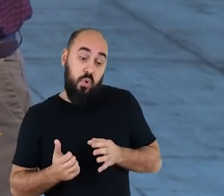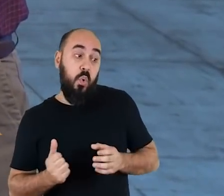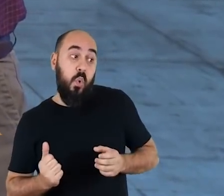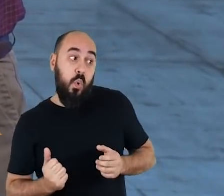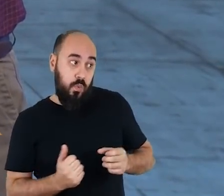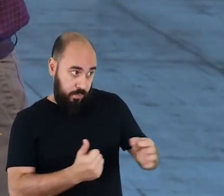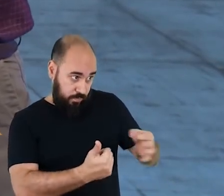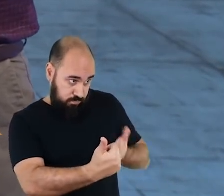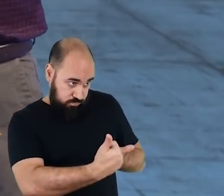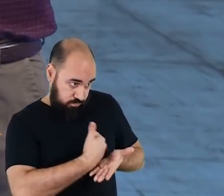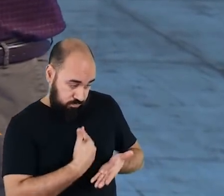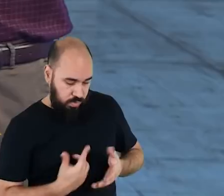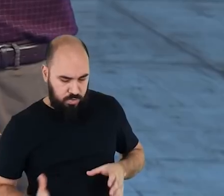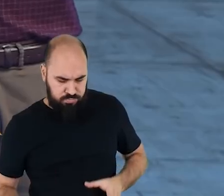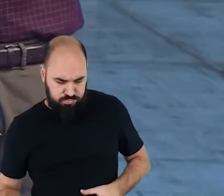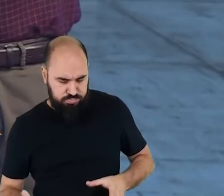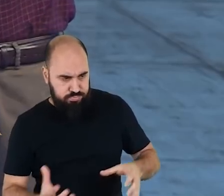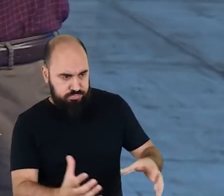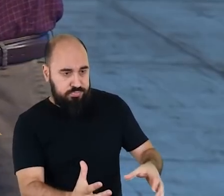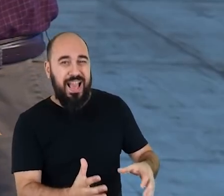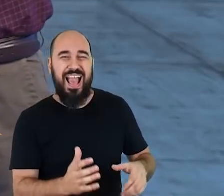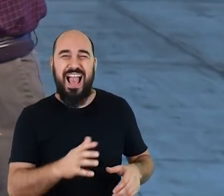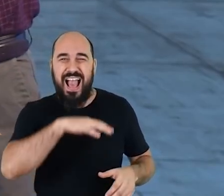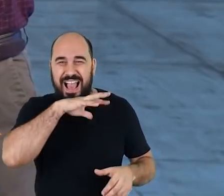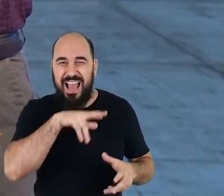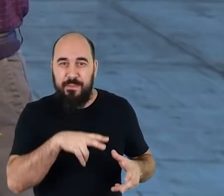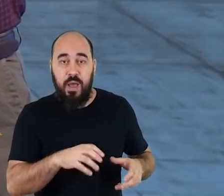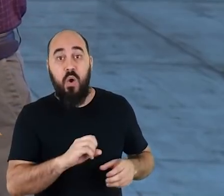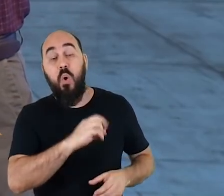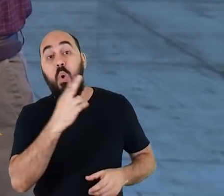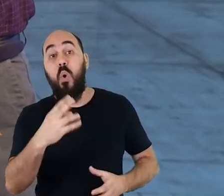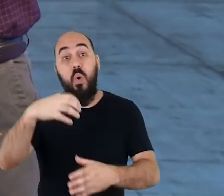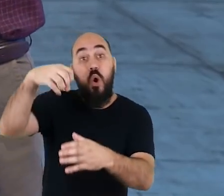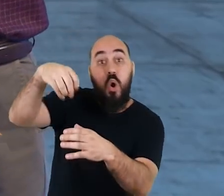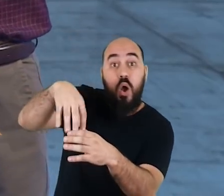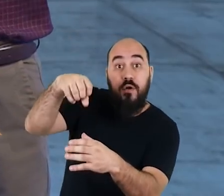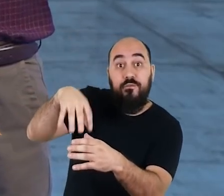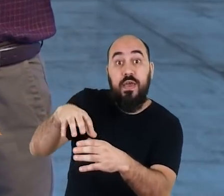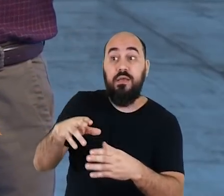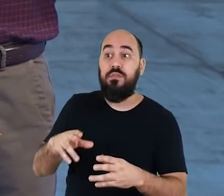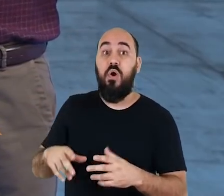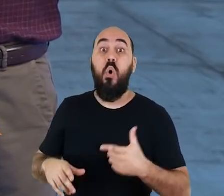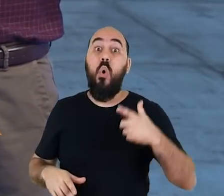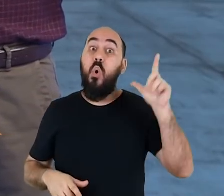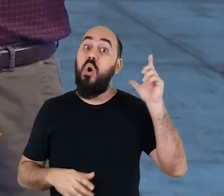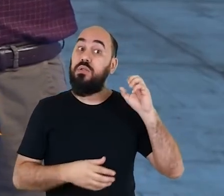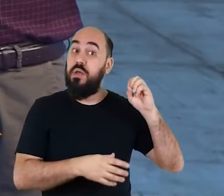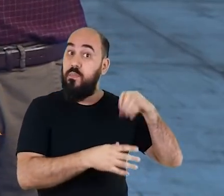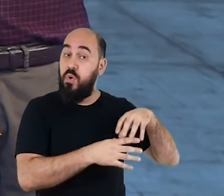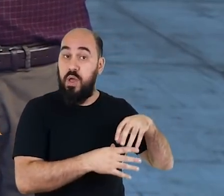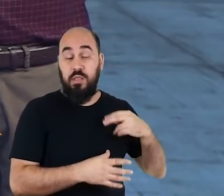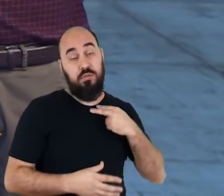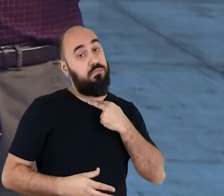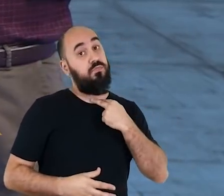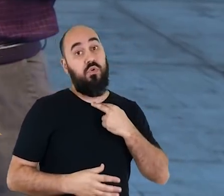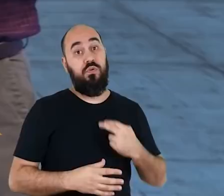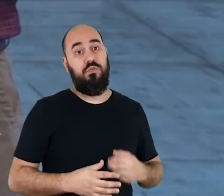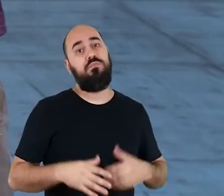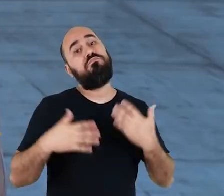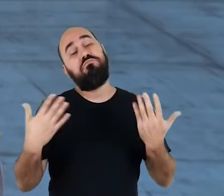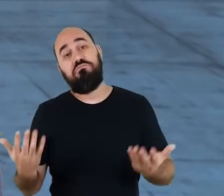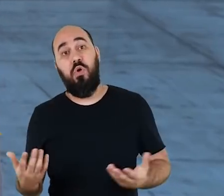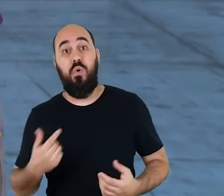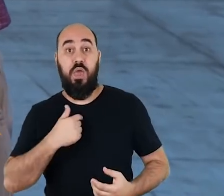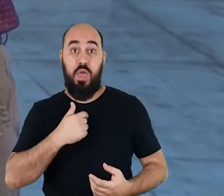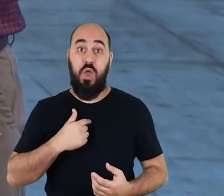animais para o sacrifício ou para dar oferta nos cofres do templo. Você não podia usar outra moeda. Então, o exercício era o